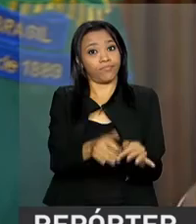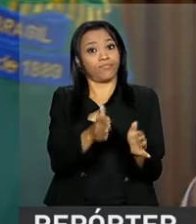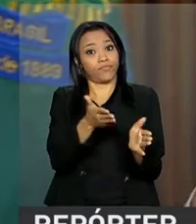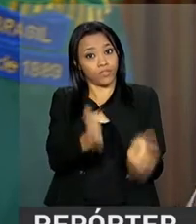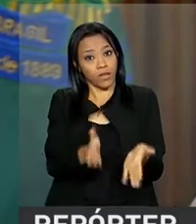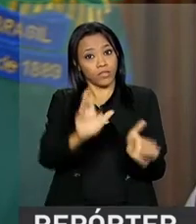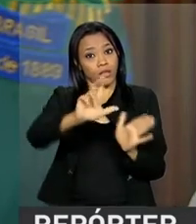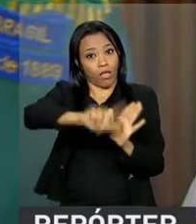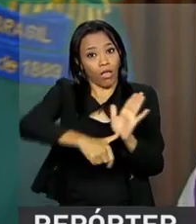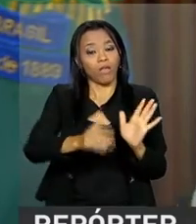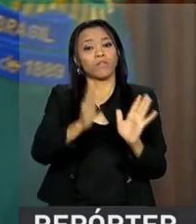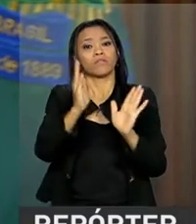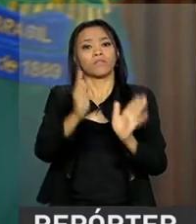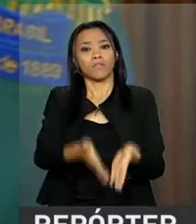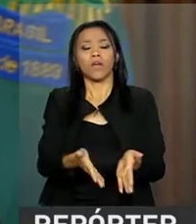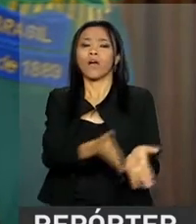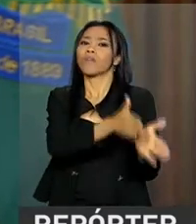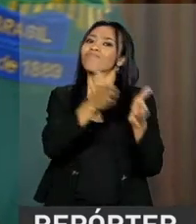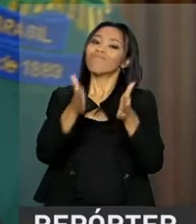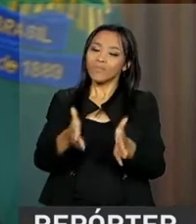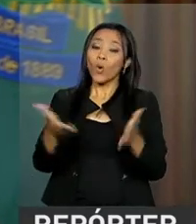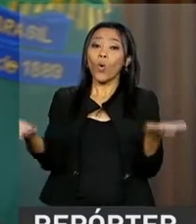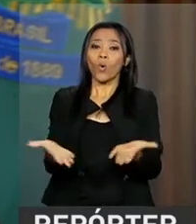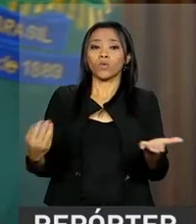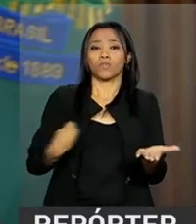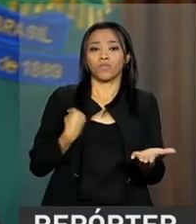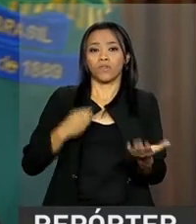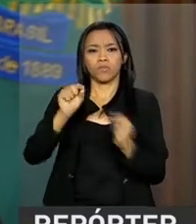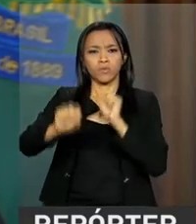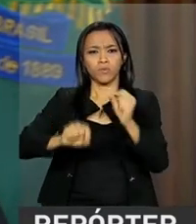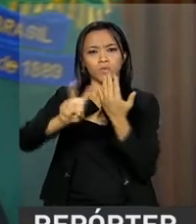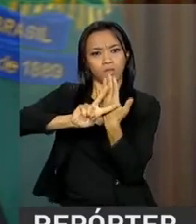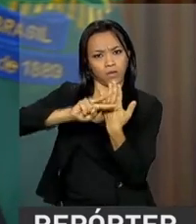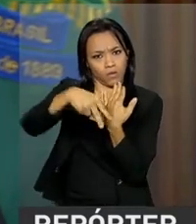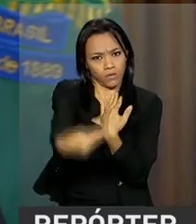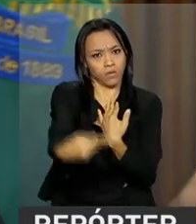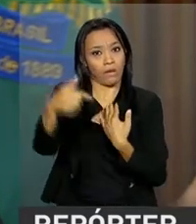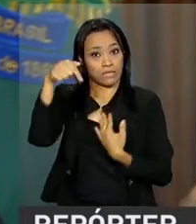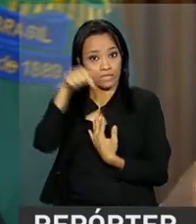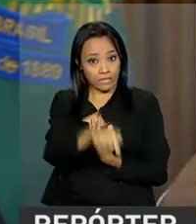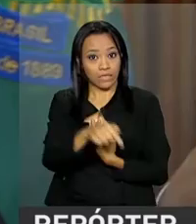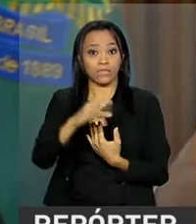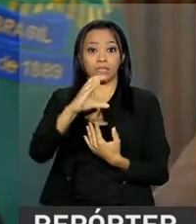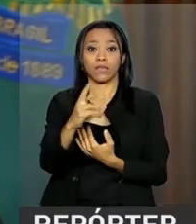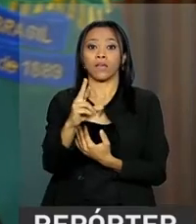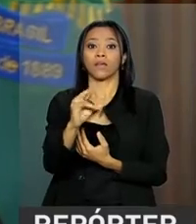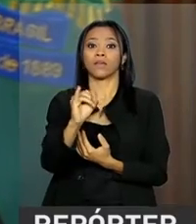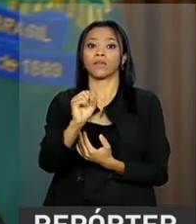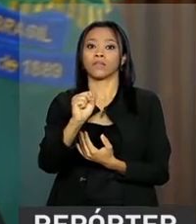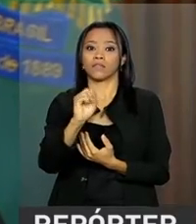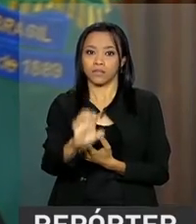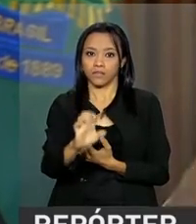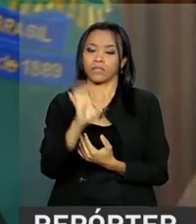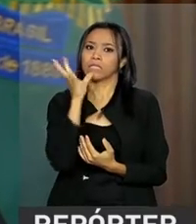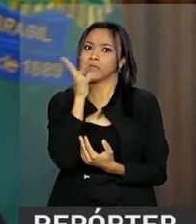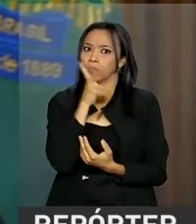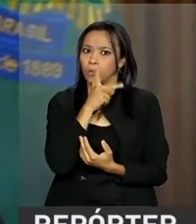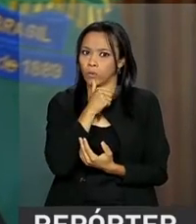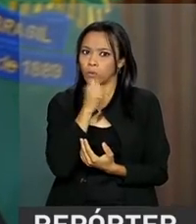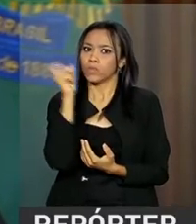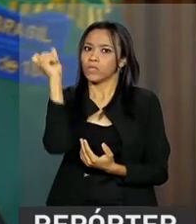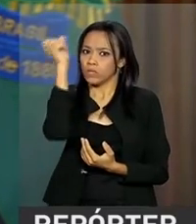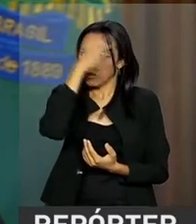ainda vivemos a consequência dela e muitos aspectos mas ela foi longa o